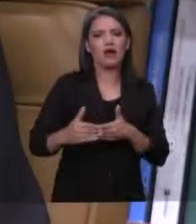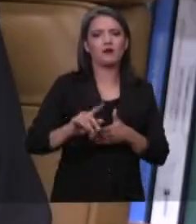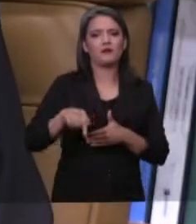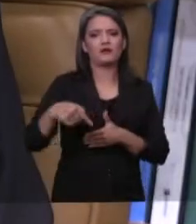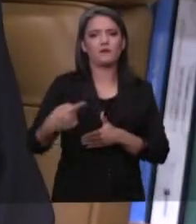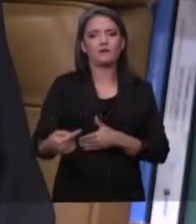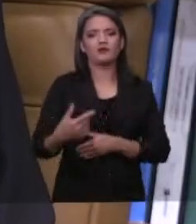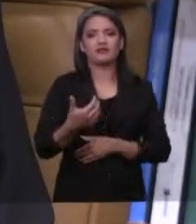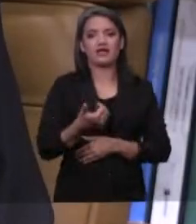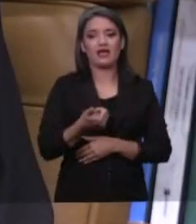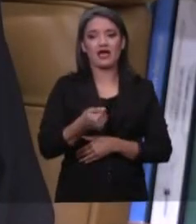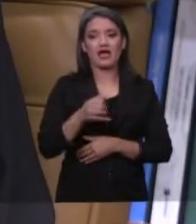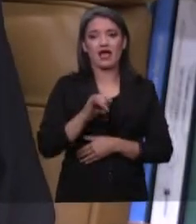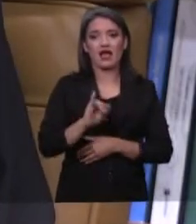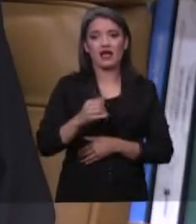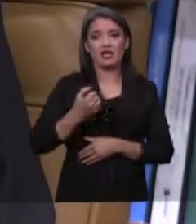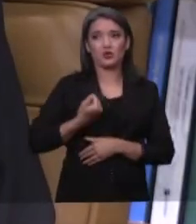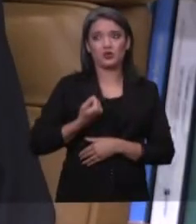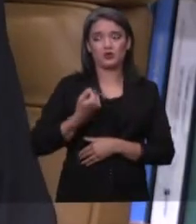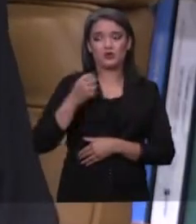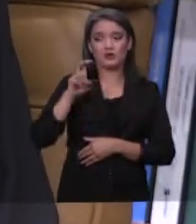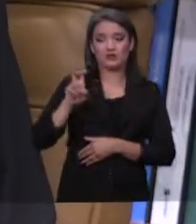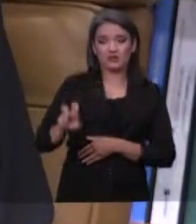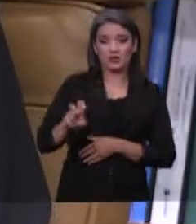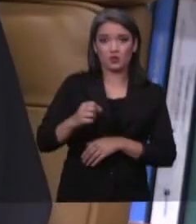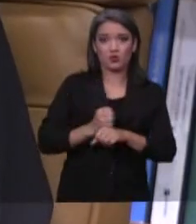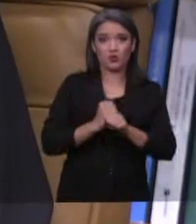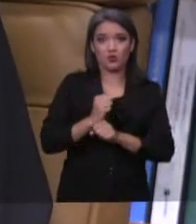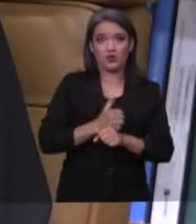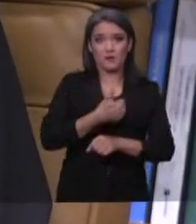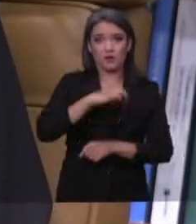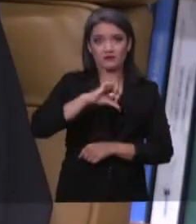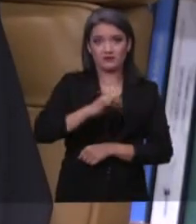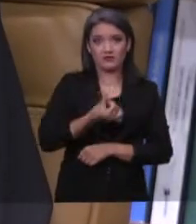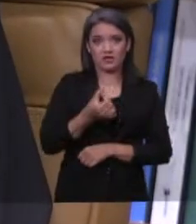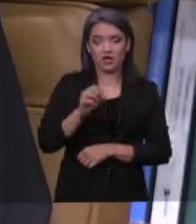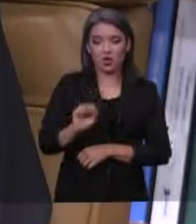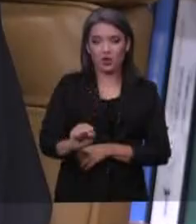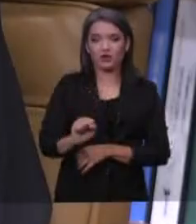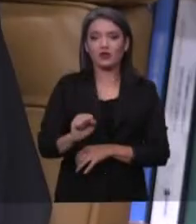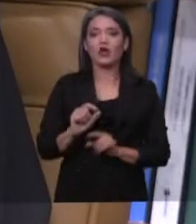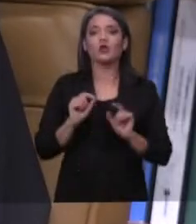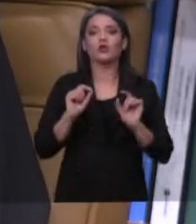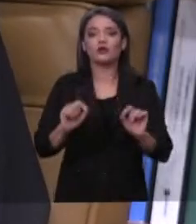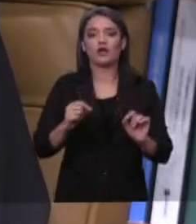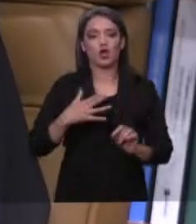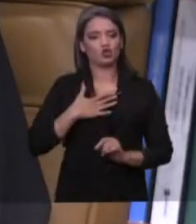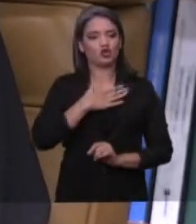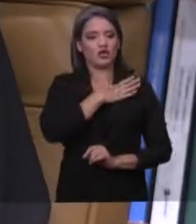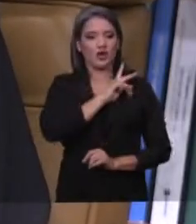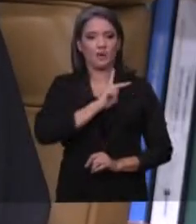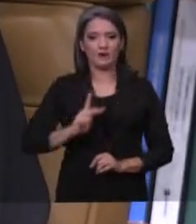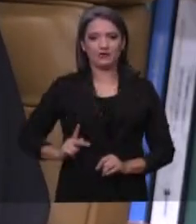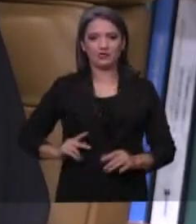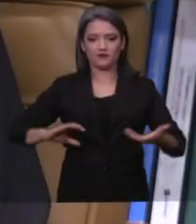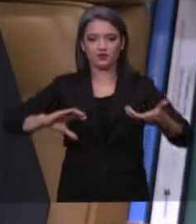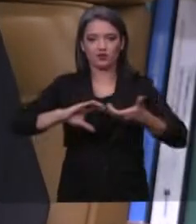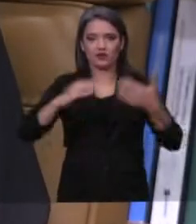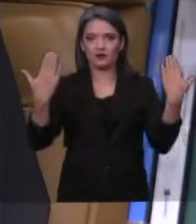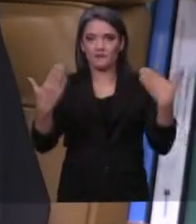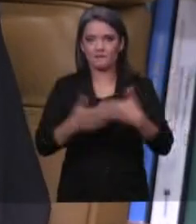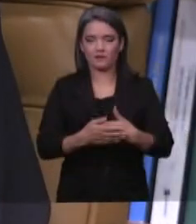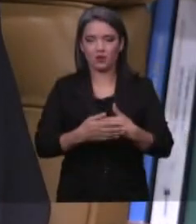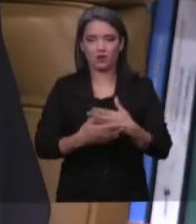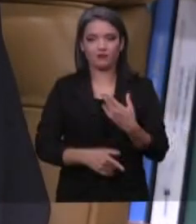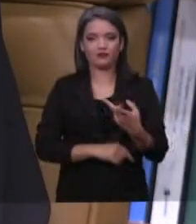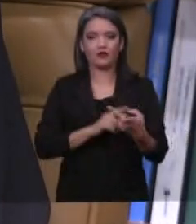de 1968, que passa a permitir que o general presidente feche o Congresso, que ele